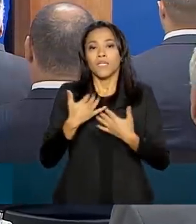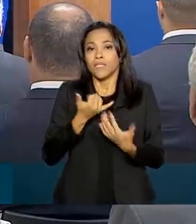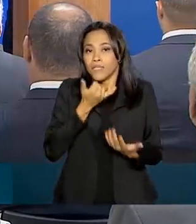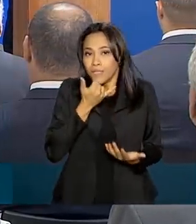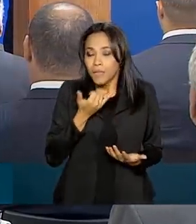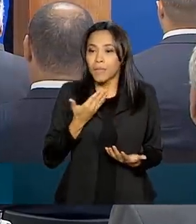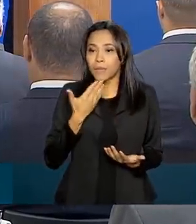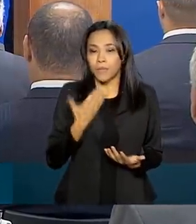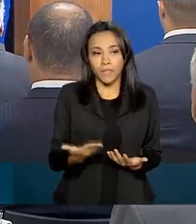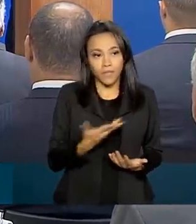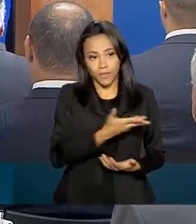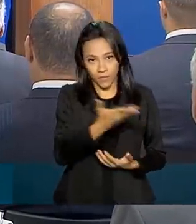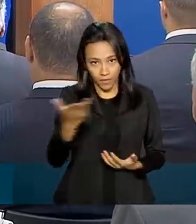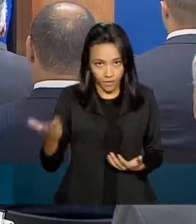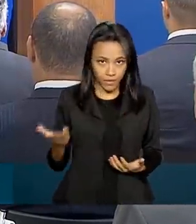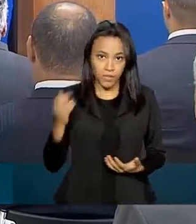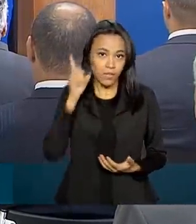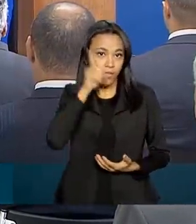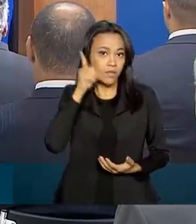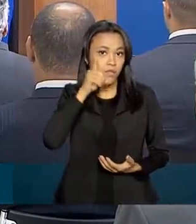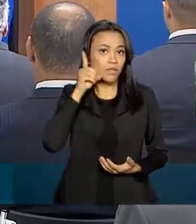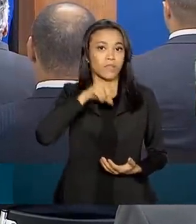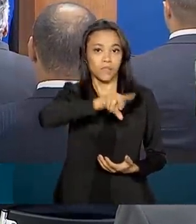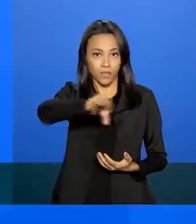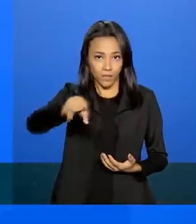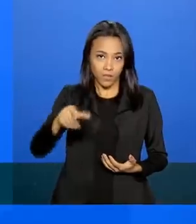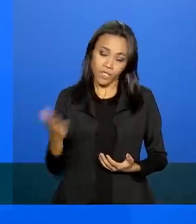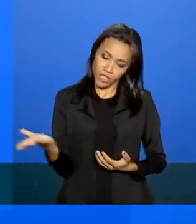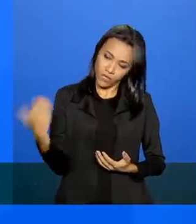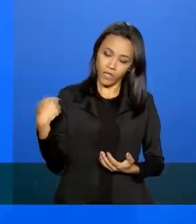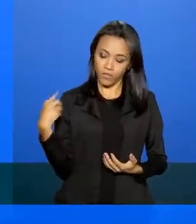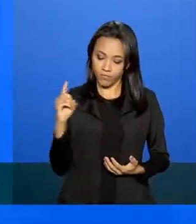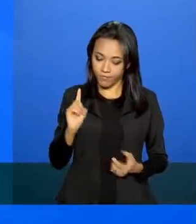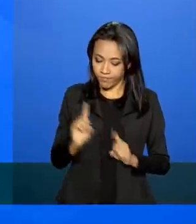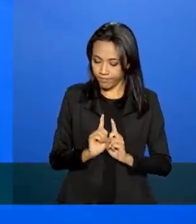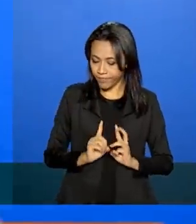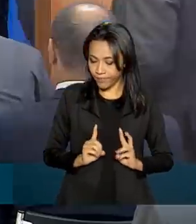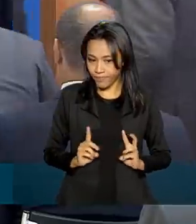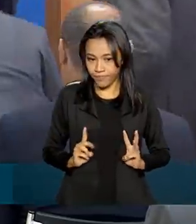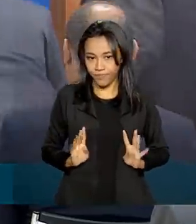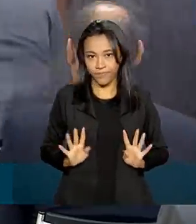que têm propositura nesse sentido para que fique do nosso lado aqui